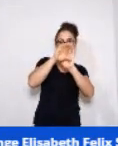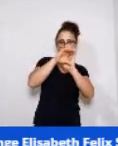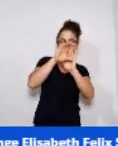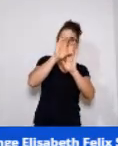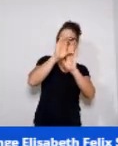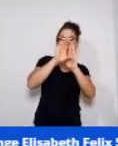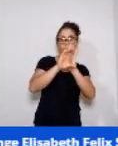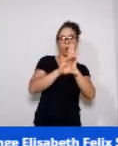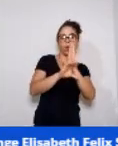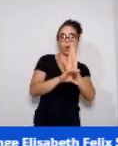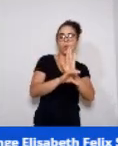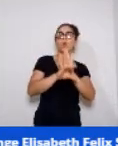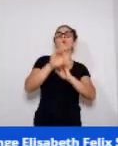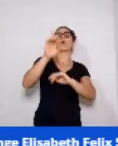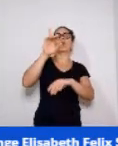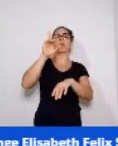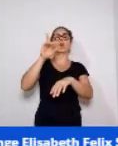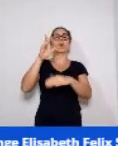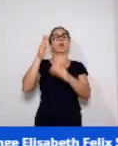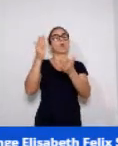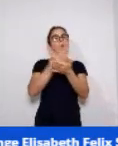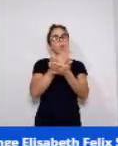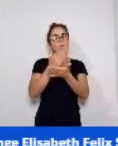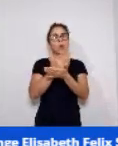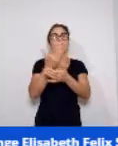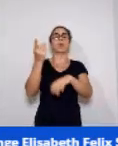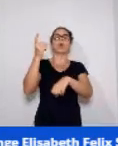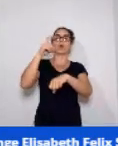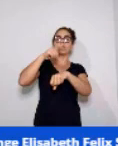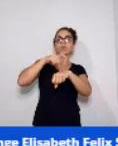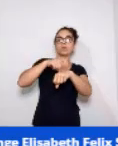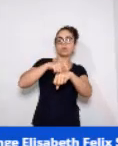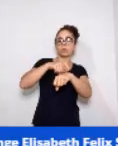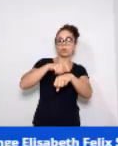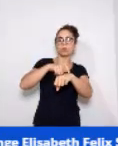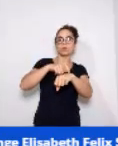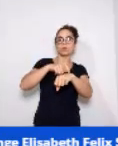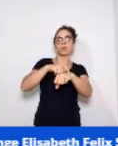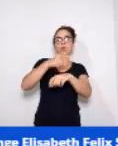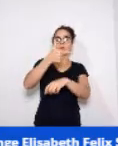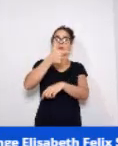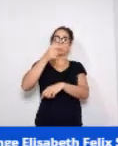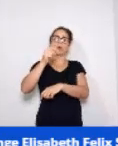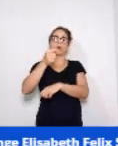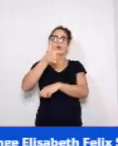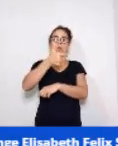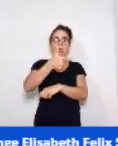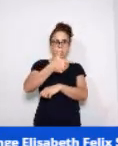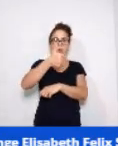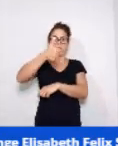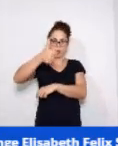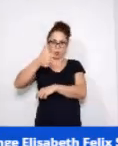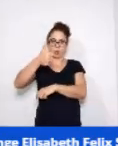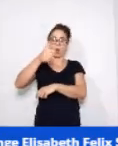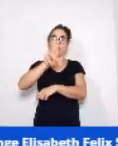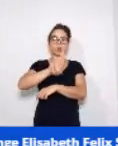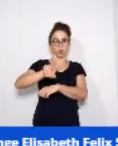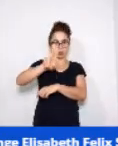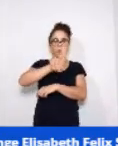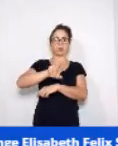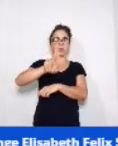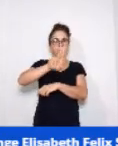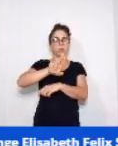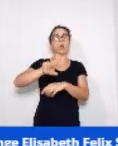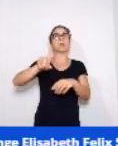curricular circunstancial agora de 2021 que estamos utilizando. E também não deixa de estar alinhado com